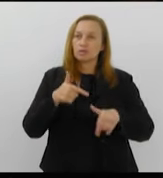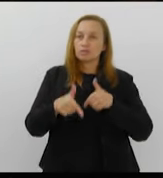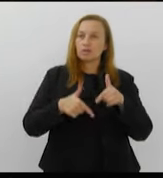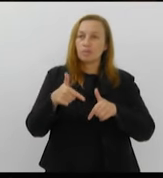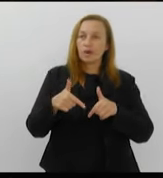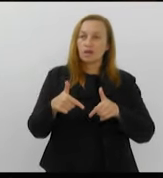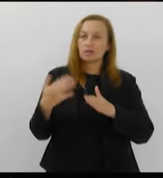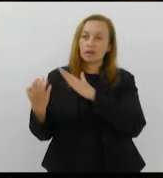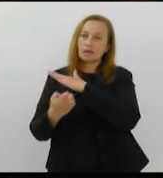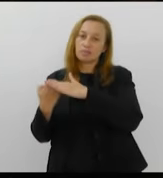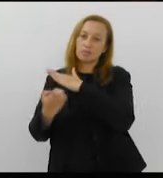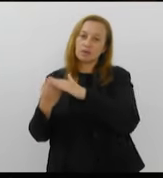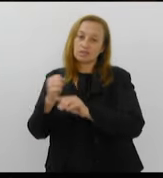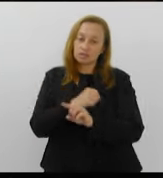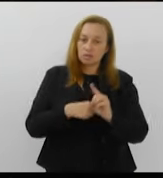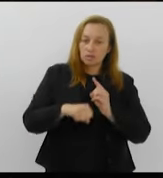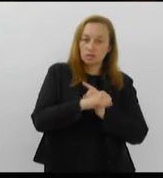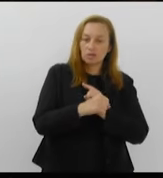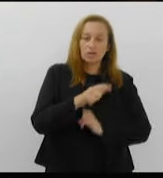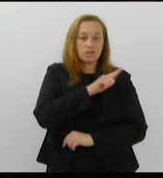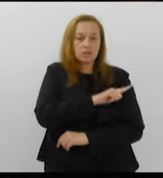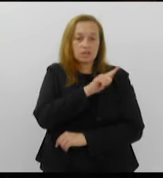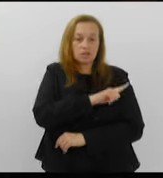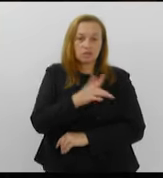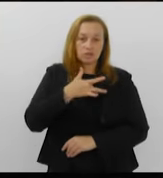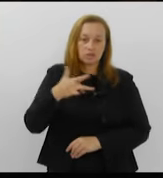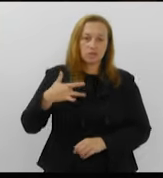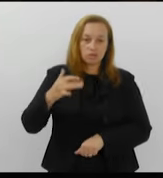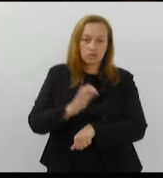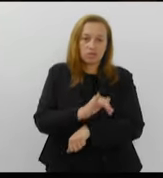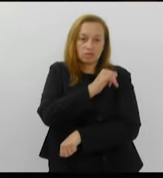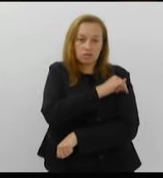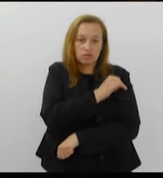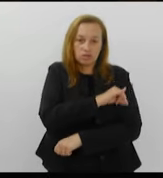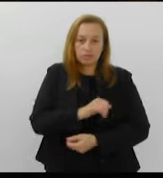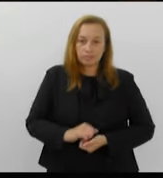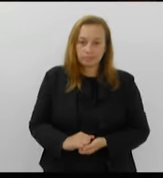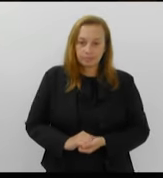sociais no âmbito da gestão da saúde no Estado do Rio de Janeiro.